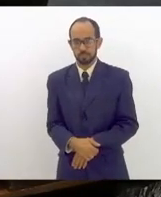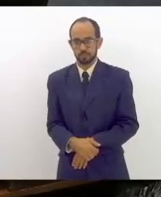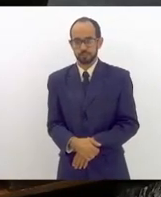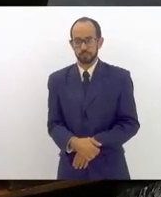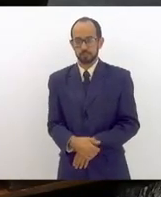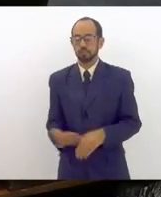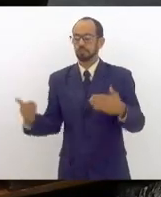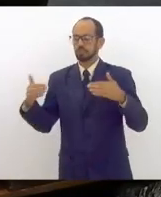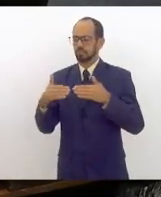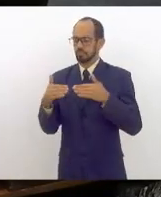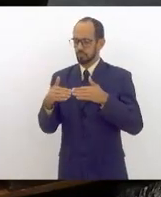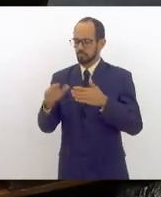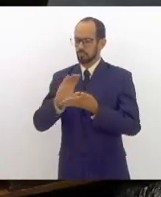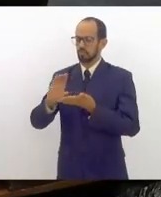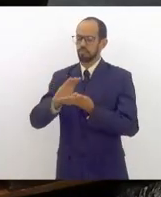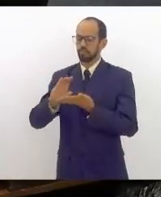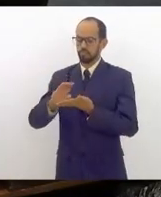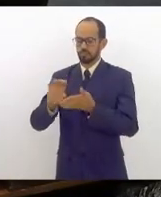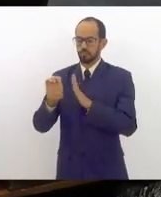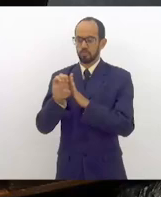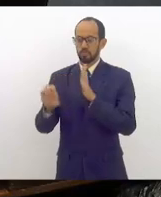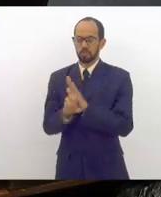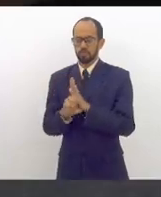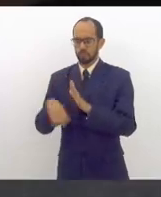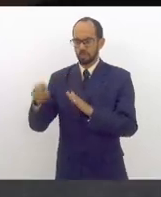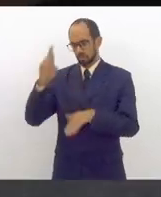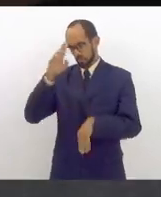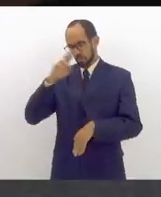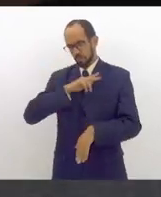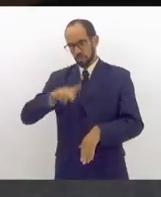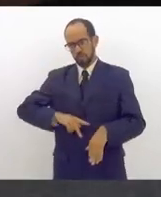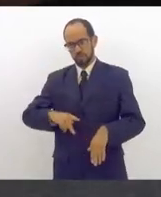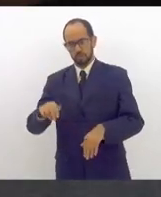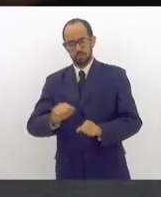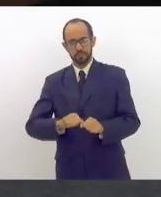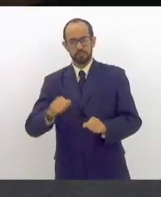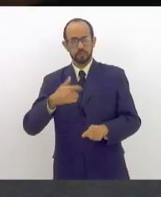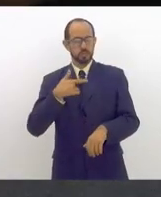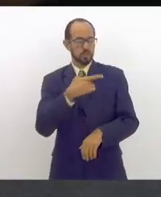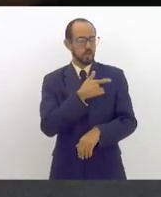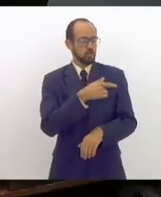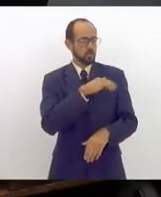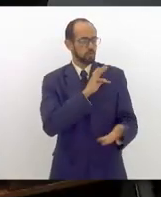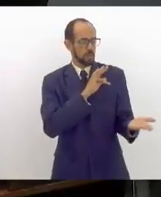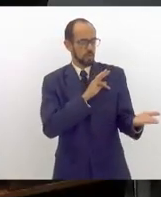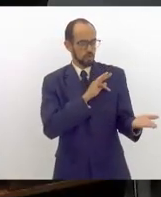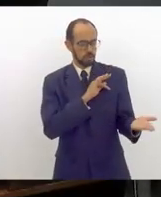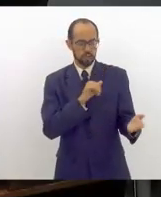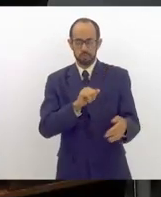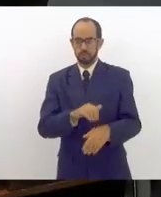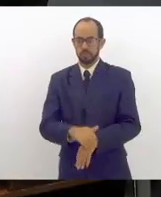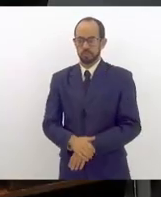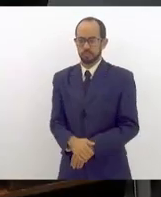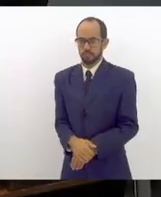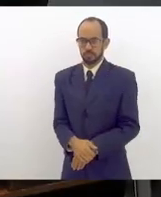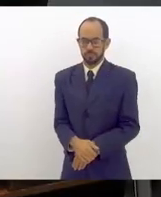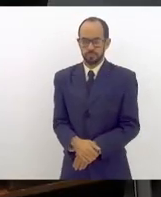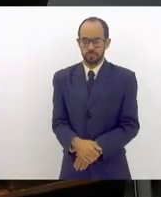Pela constitucionalidade, com emendas, senhor presidente. Comissão de Saúde, deputada Marta Rocha.